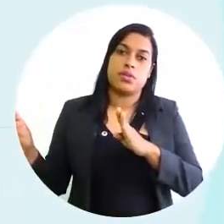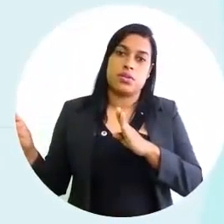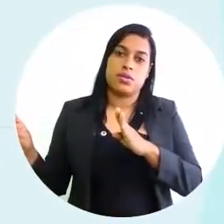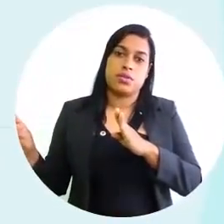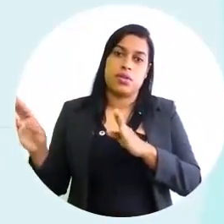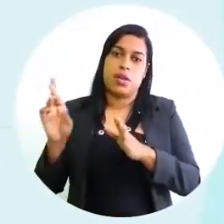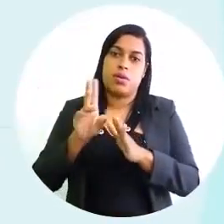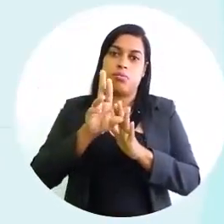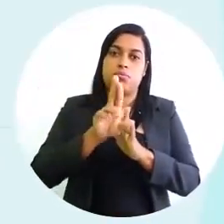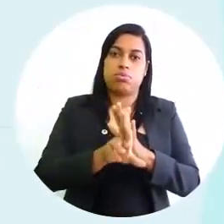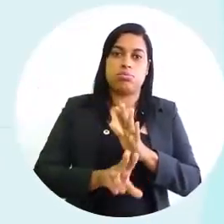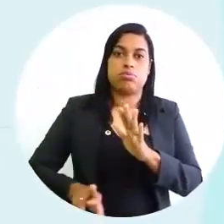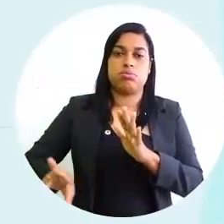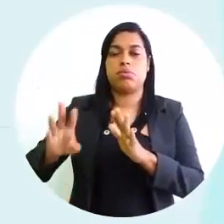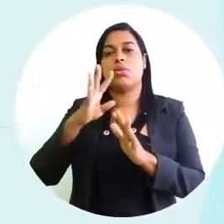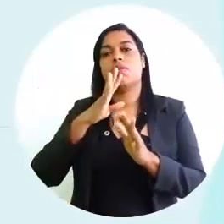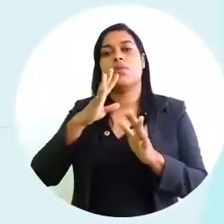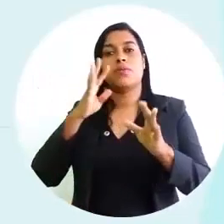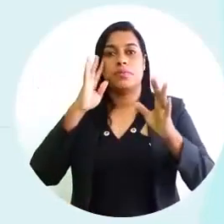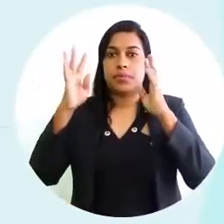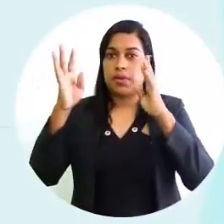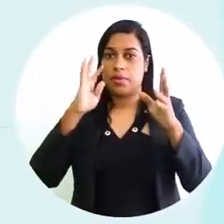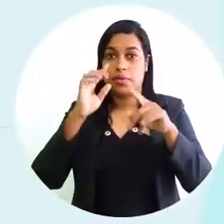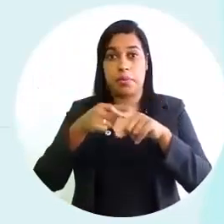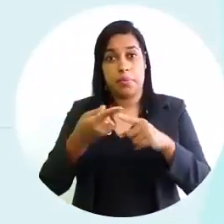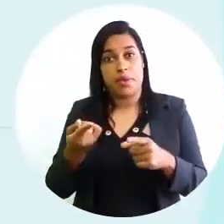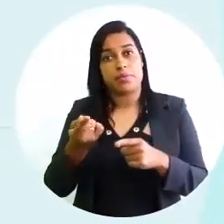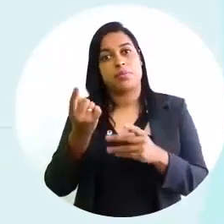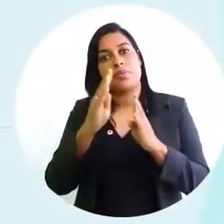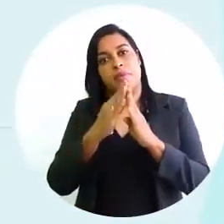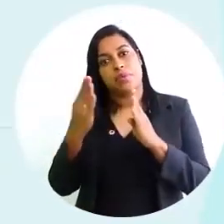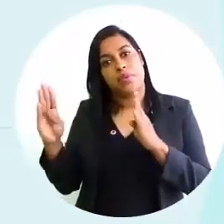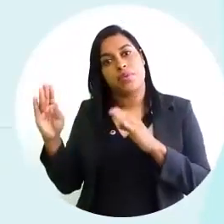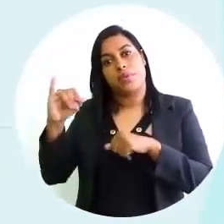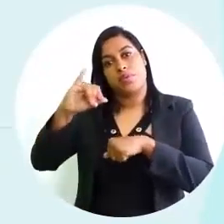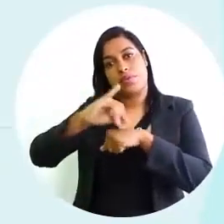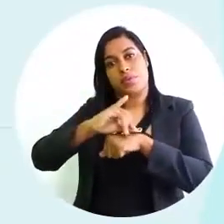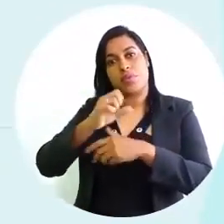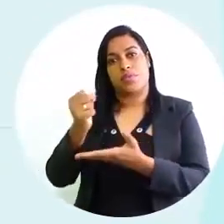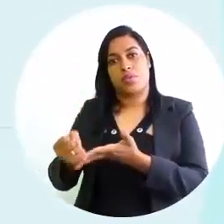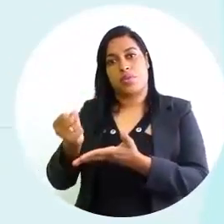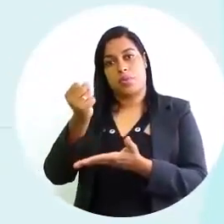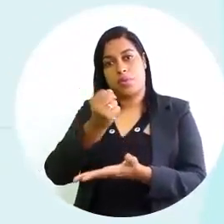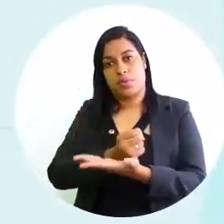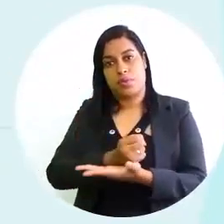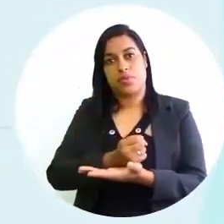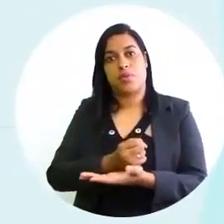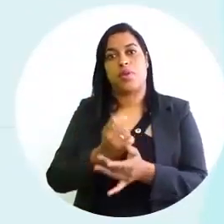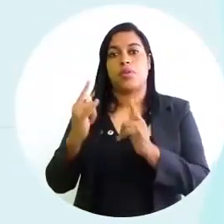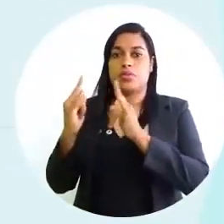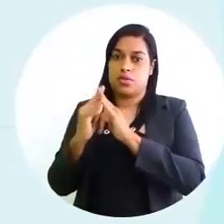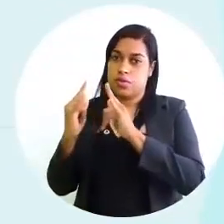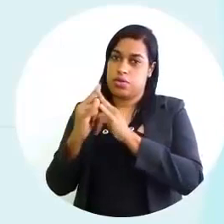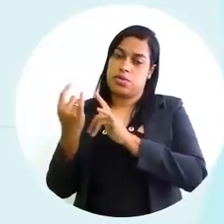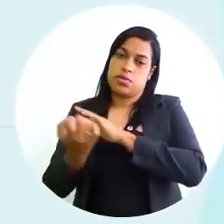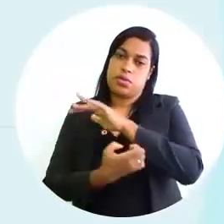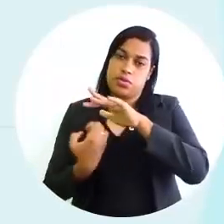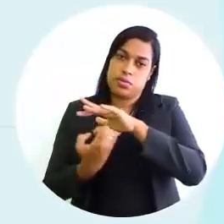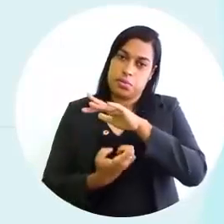abrangem diversas áreas do conhecimento, mas sim em bibliotecas ou em centros de documentação ou instituições ou